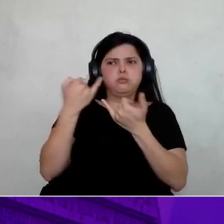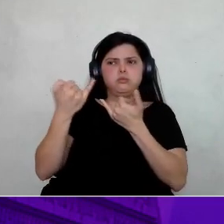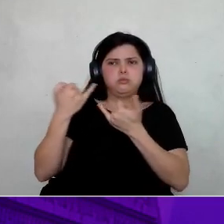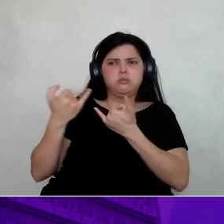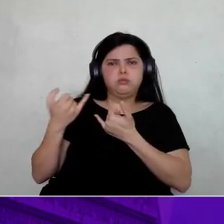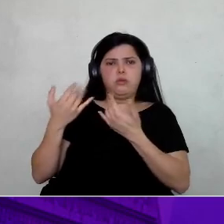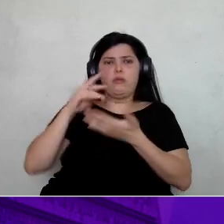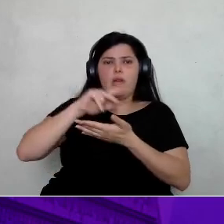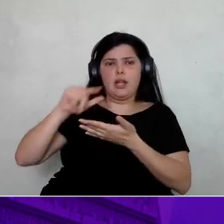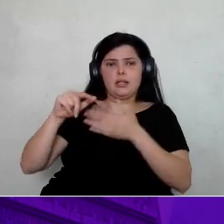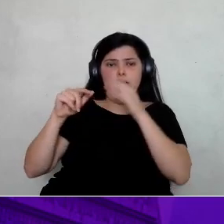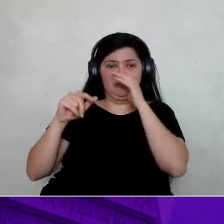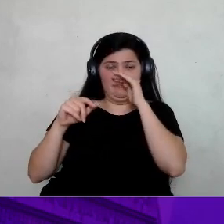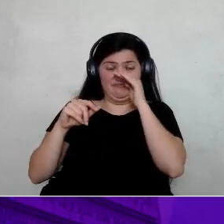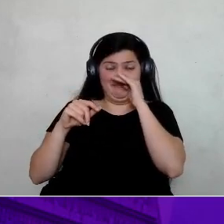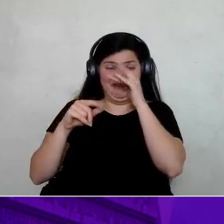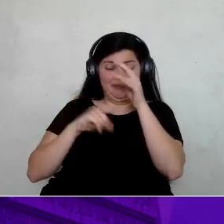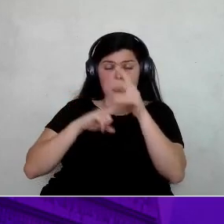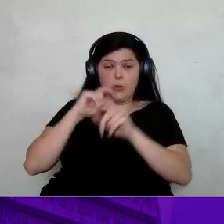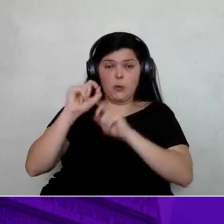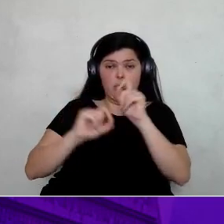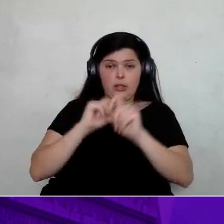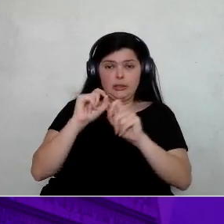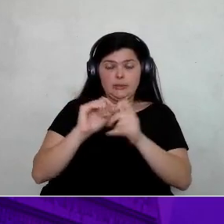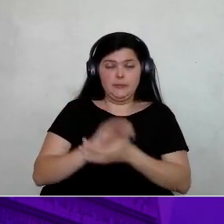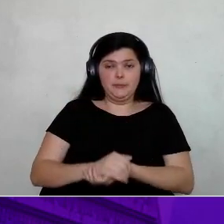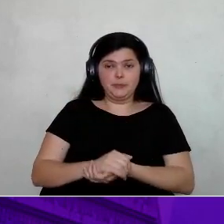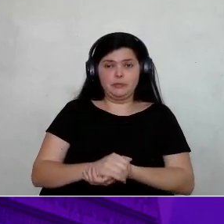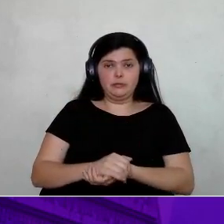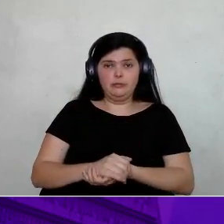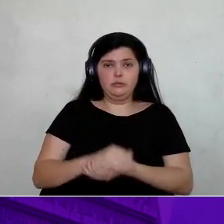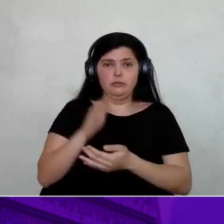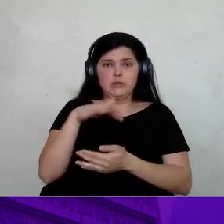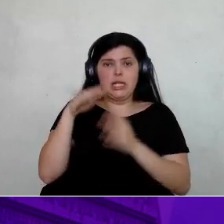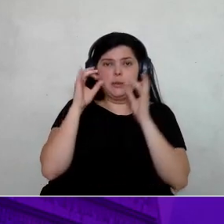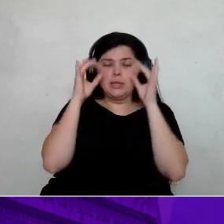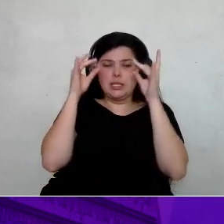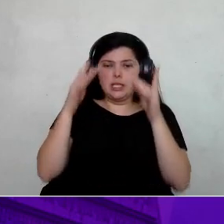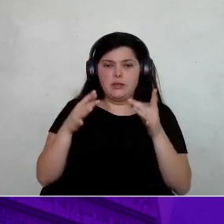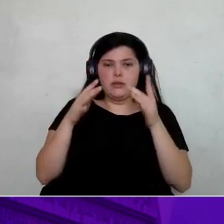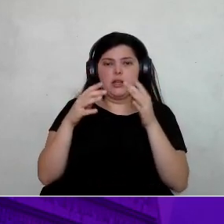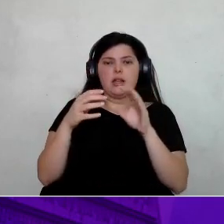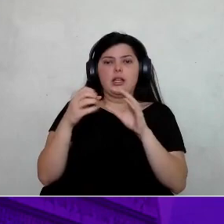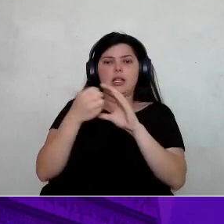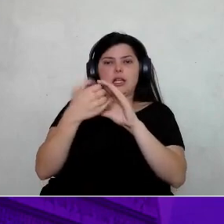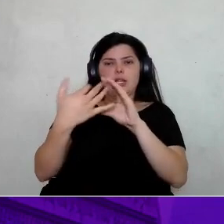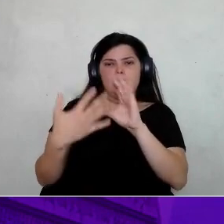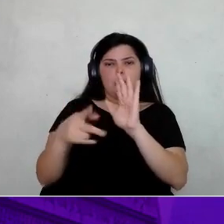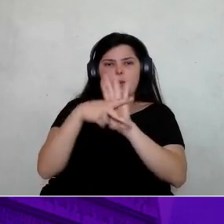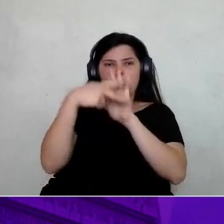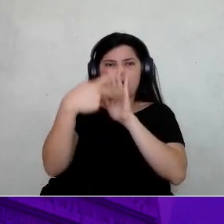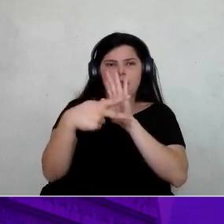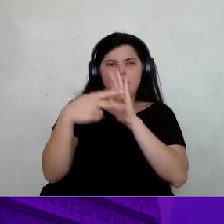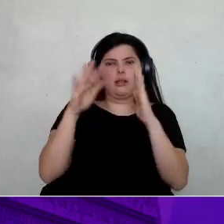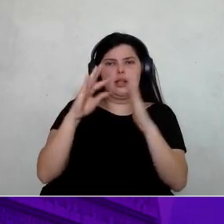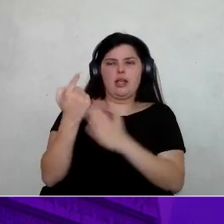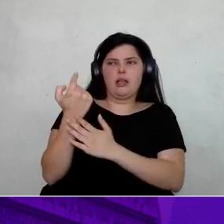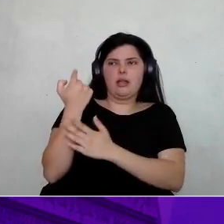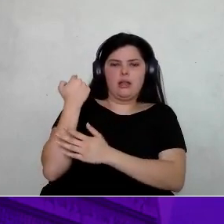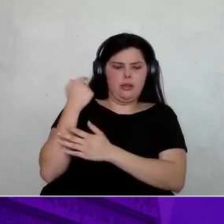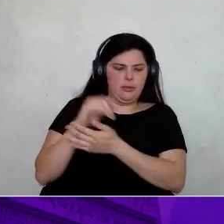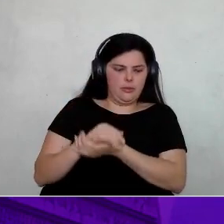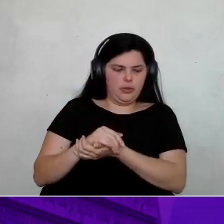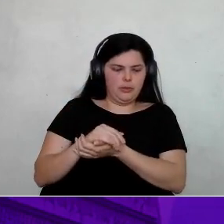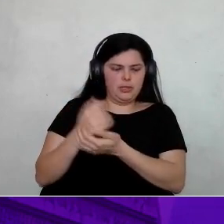data warehouse, ele tem um ponto muito específico, que é uma característica dele. Né? Na época, a gente tinha que escolher